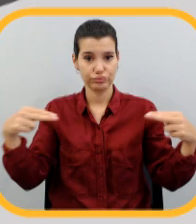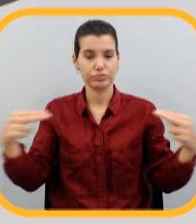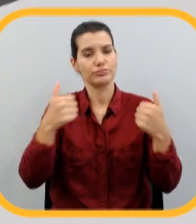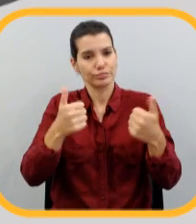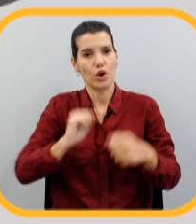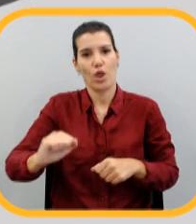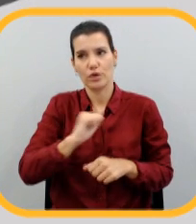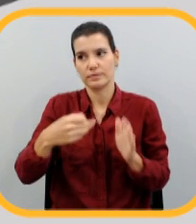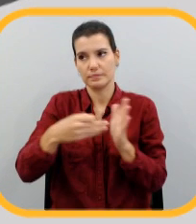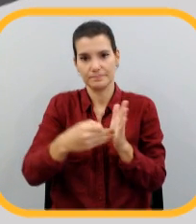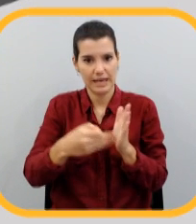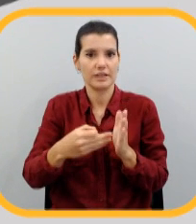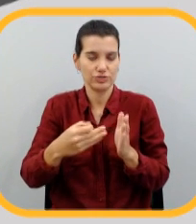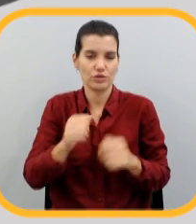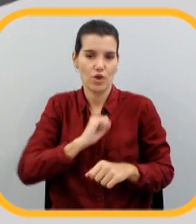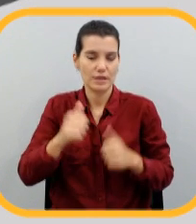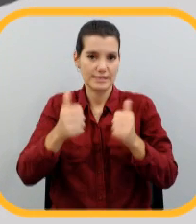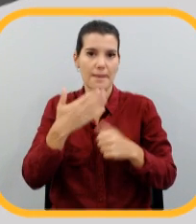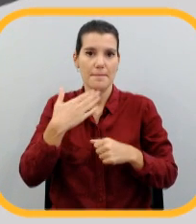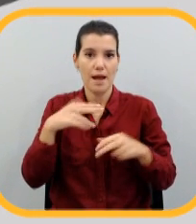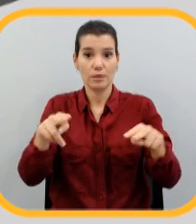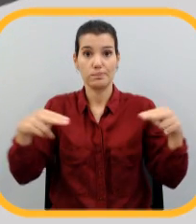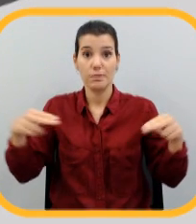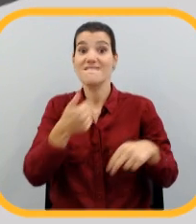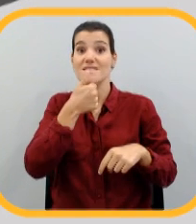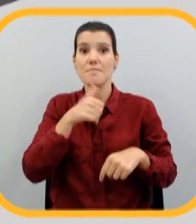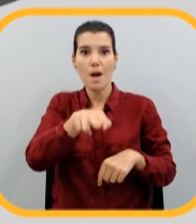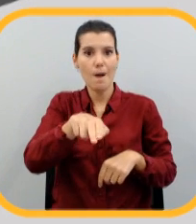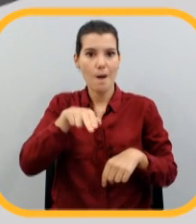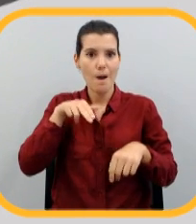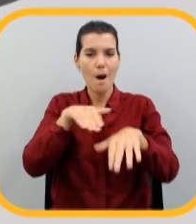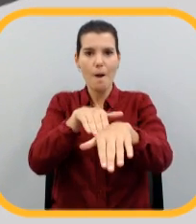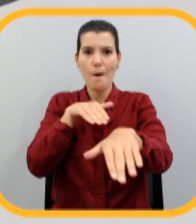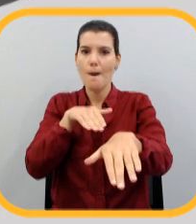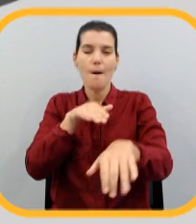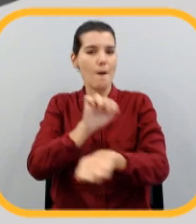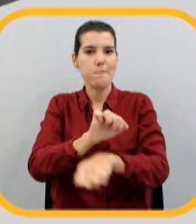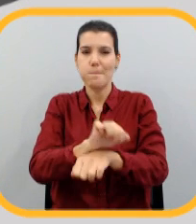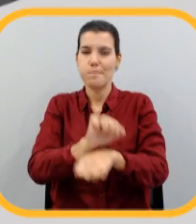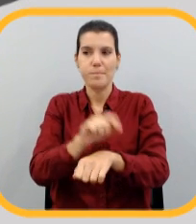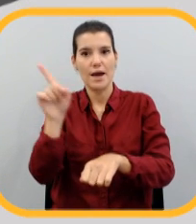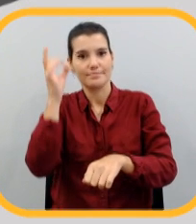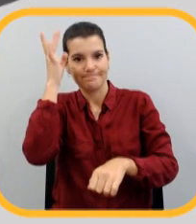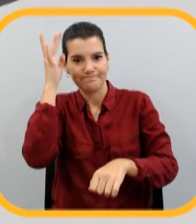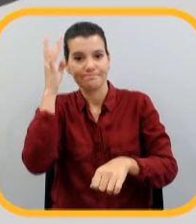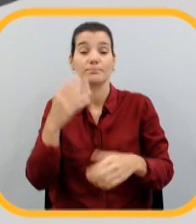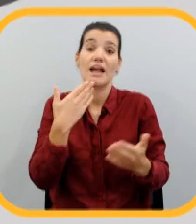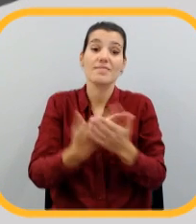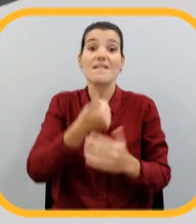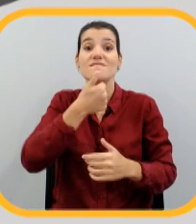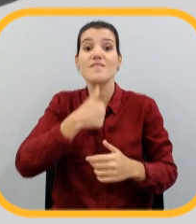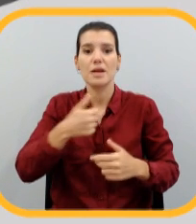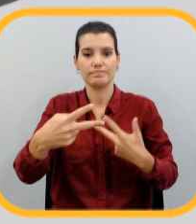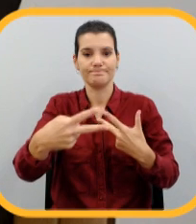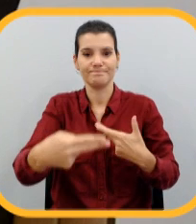tráfego que está a branco, que são os nossos clientes, ou os nossos utilizadores, e um tráfego ilegítimo que está a vermelho. Duas maneiras de fazer é criar uma barreira